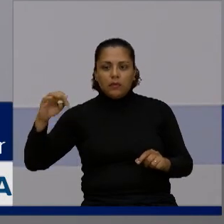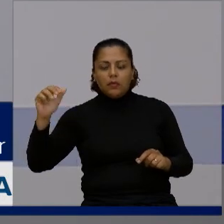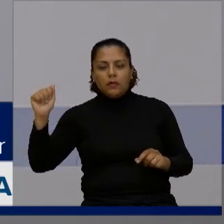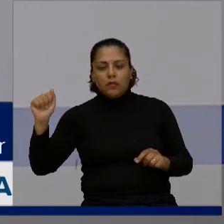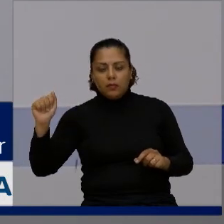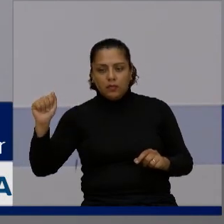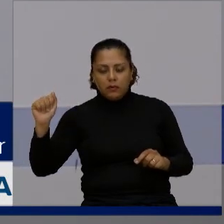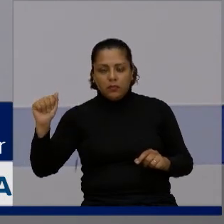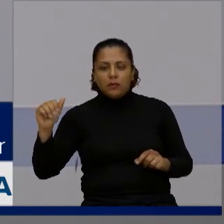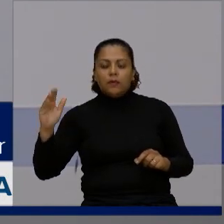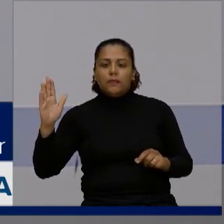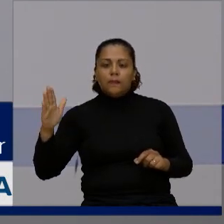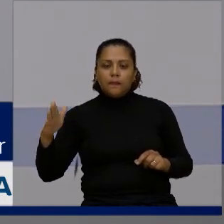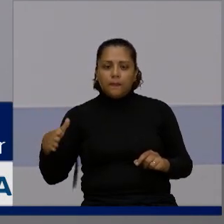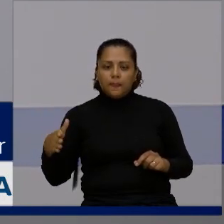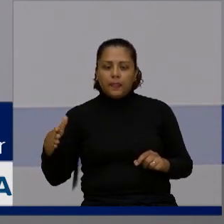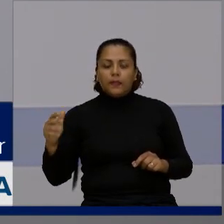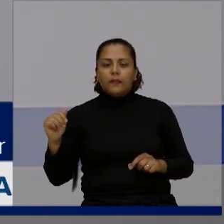Mota Licíndio,